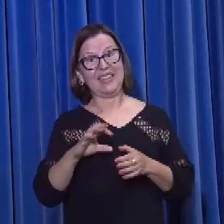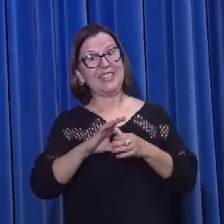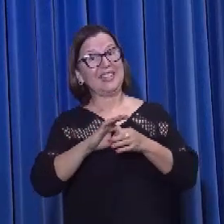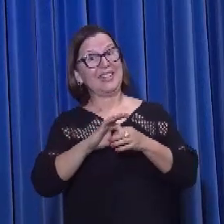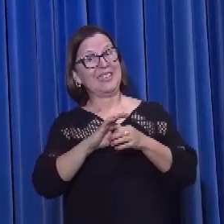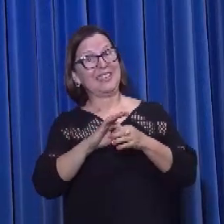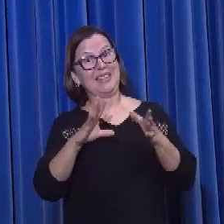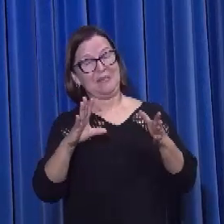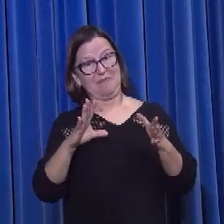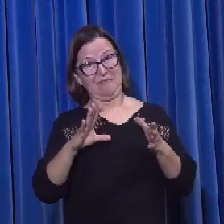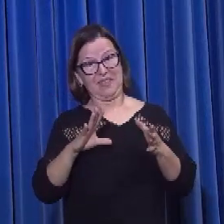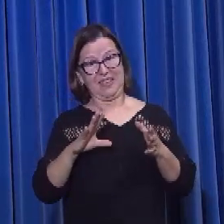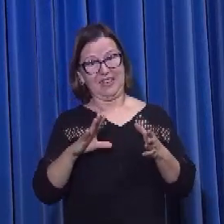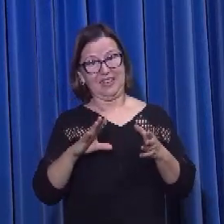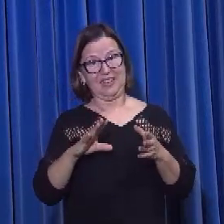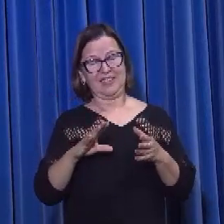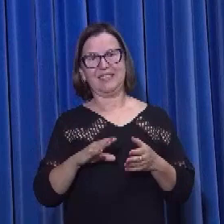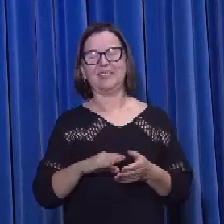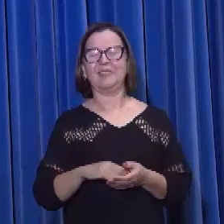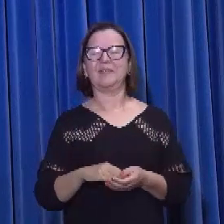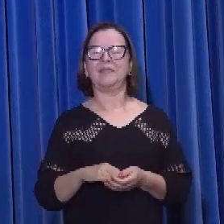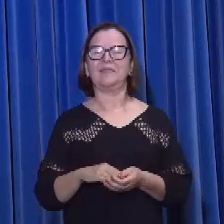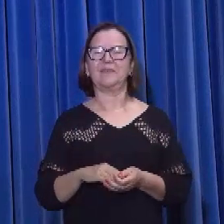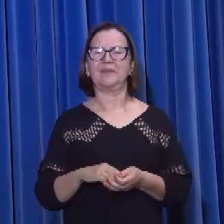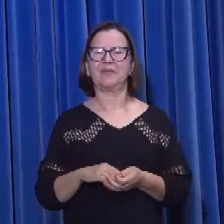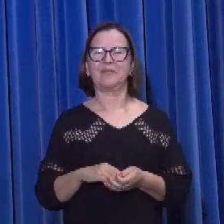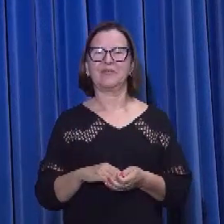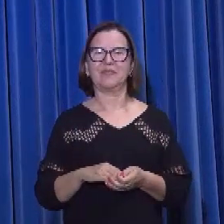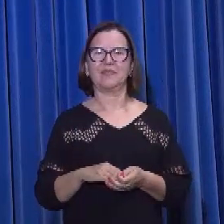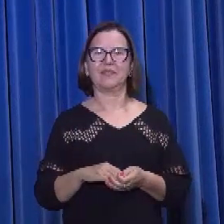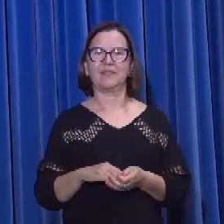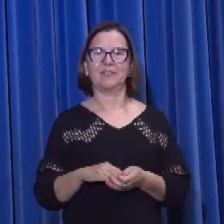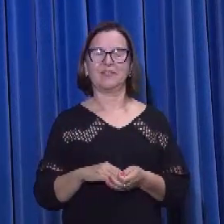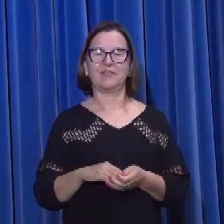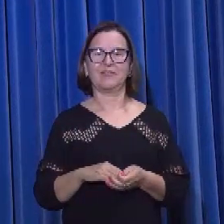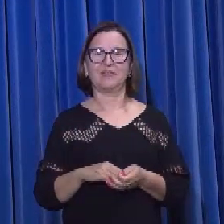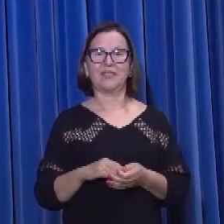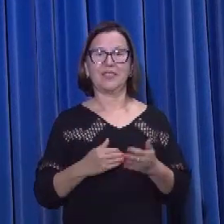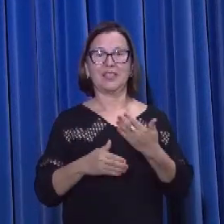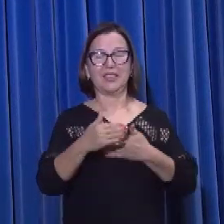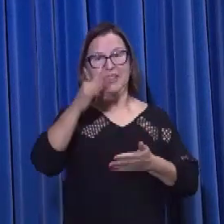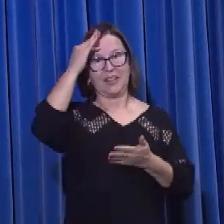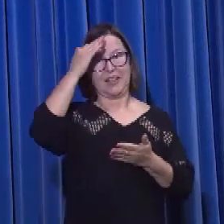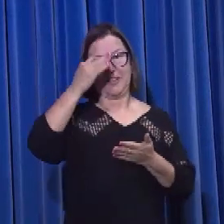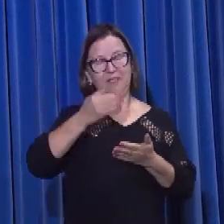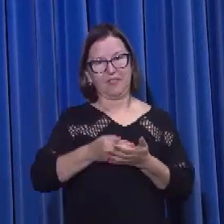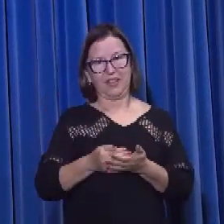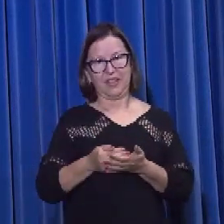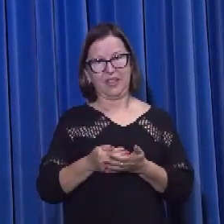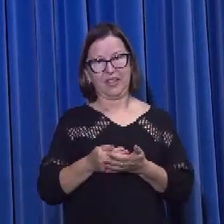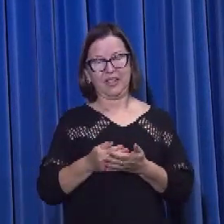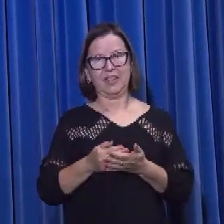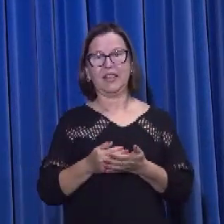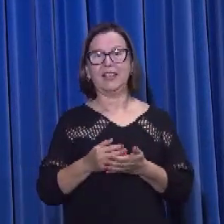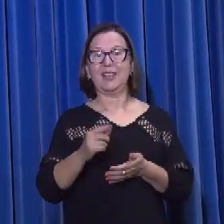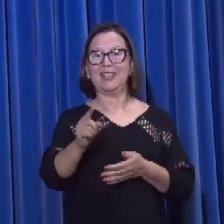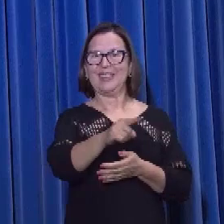A evidência dessa nova vida é a fé que recebemos. E por fé cremos que fomos gerados de novo.